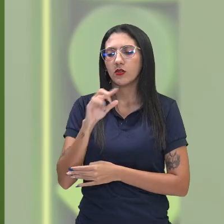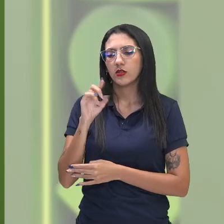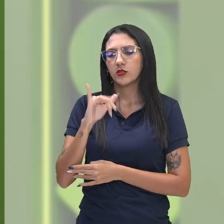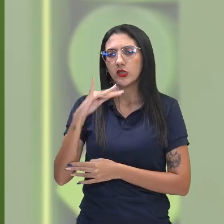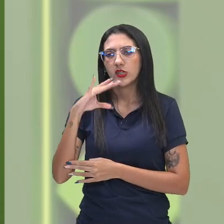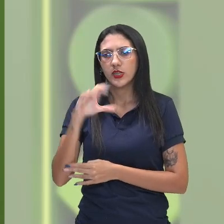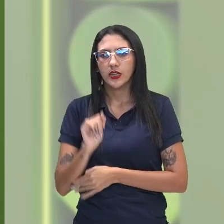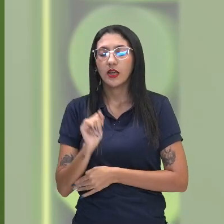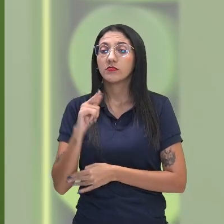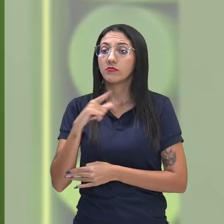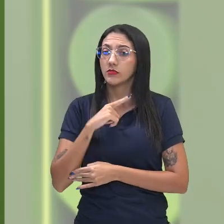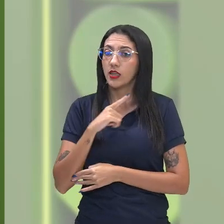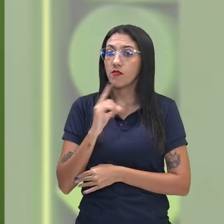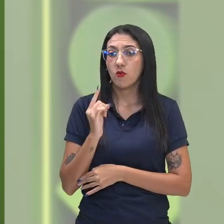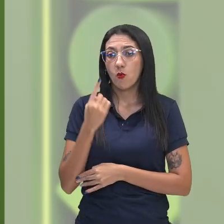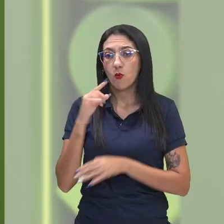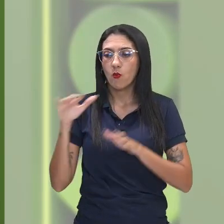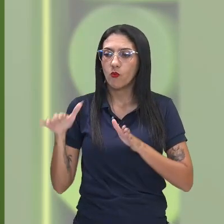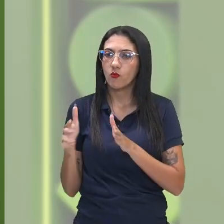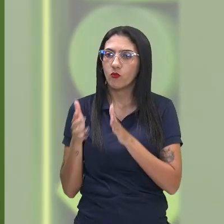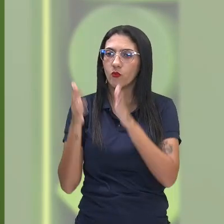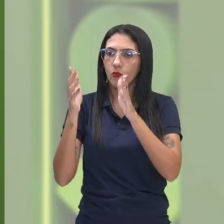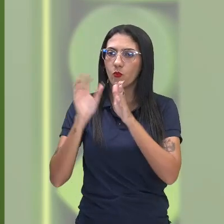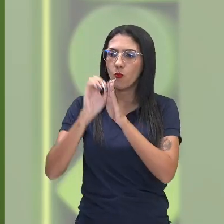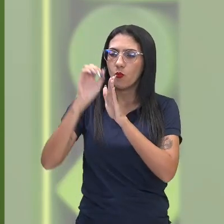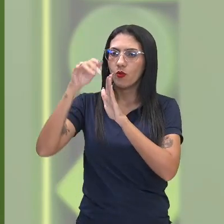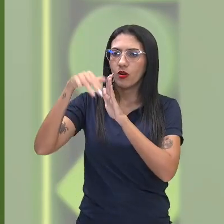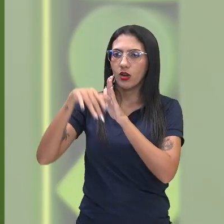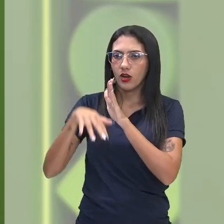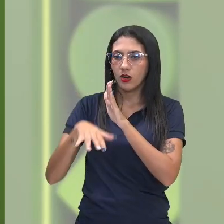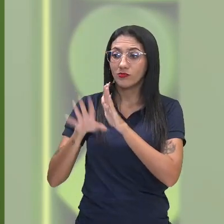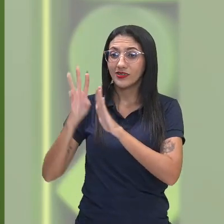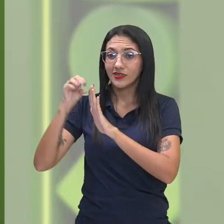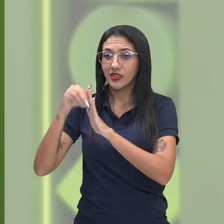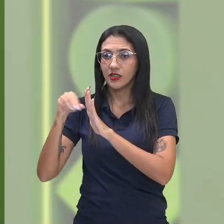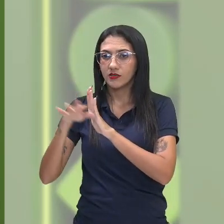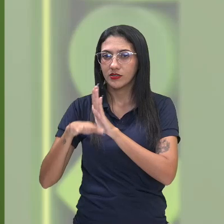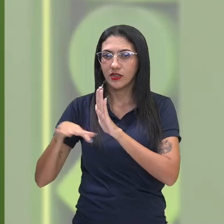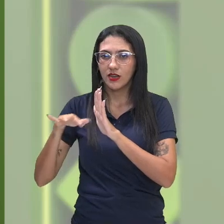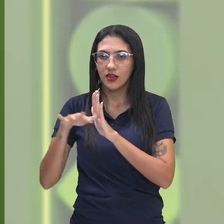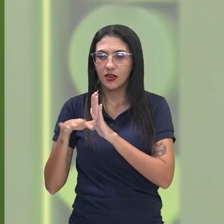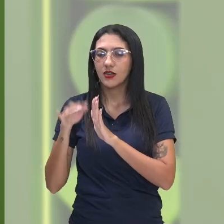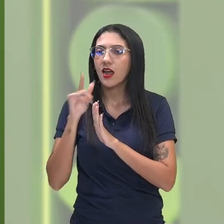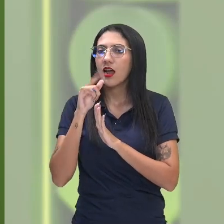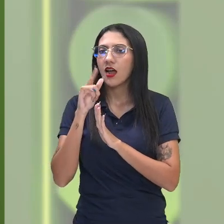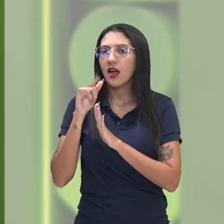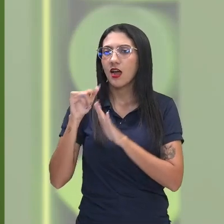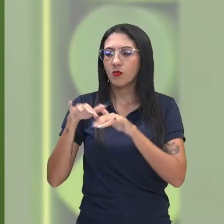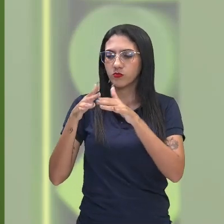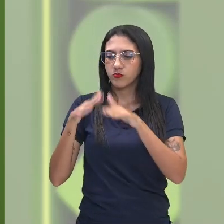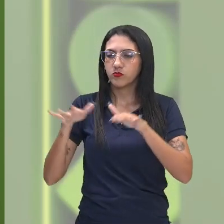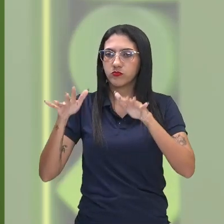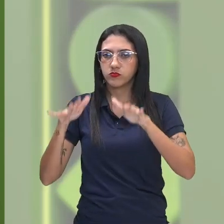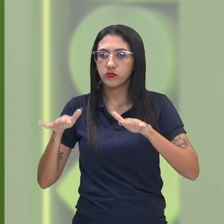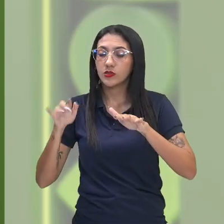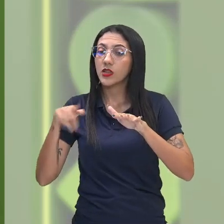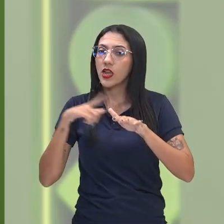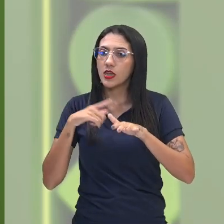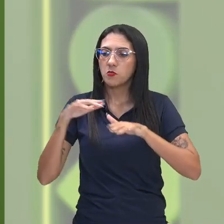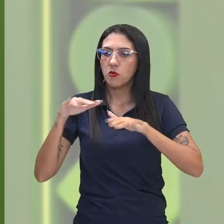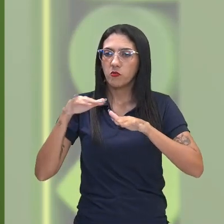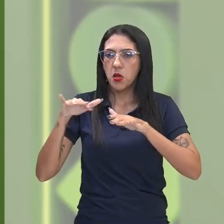uma atividade de um vulcão que era oceânico, né, ele estava localizado nessa porção oceânica, ele pôde formar